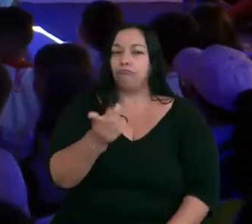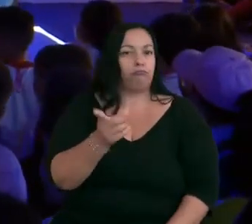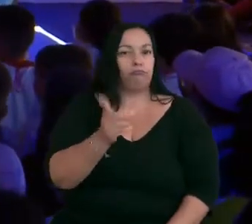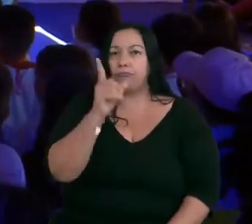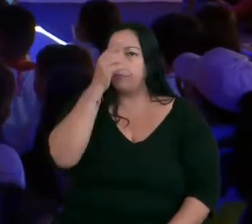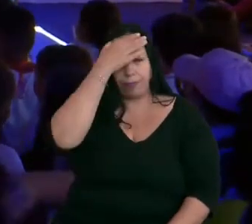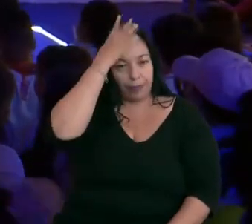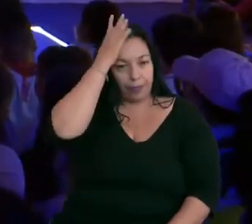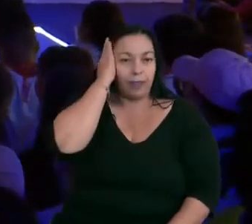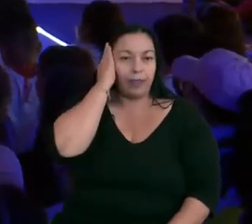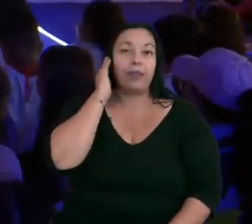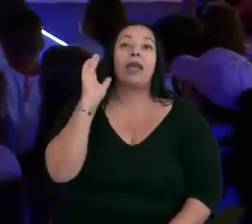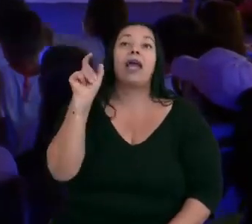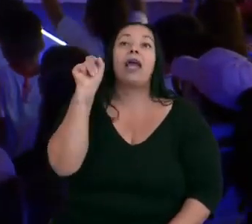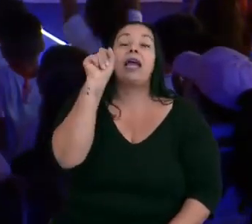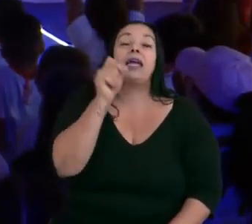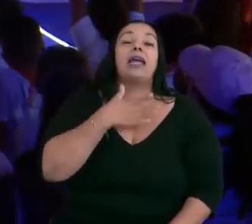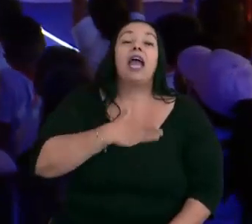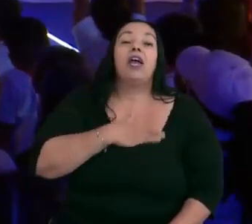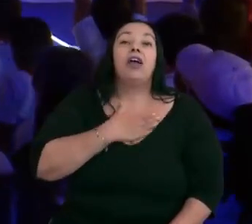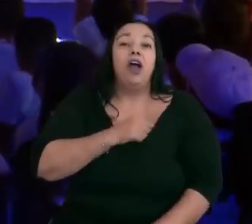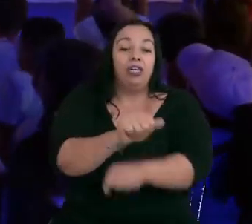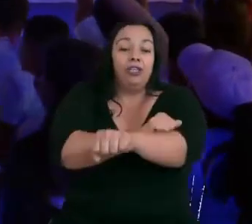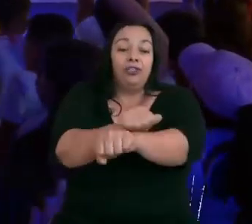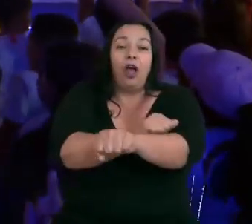Quem gosta de tomar banho aqui?